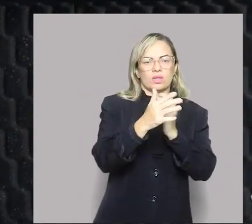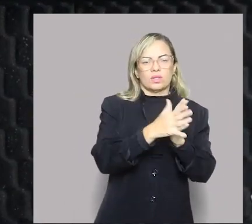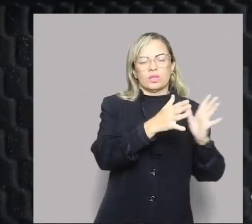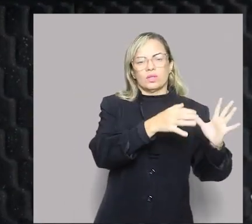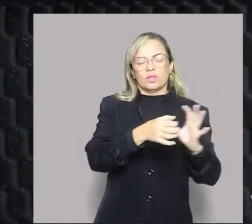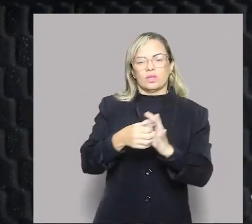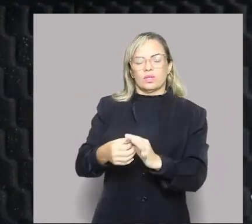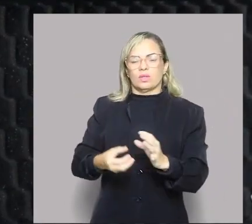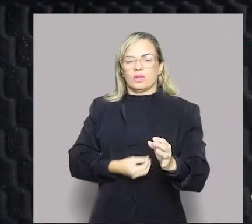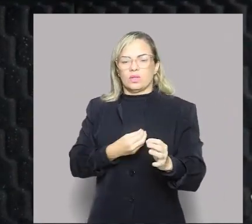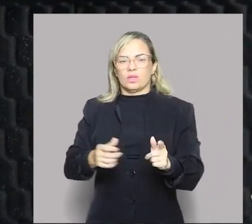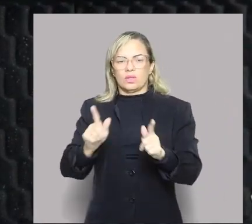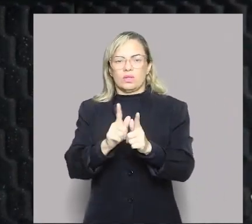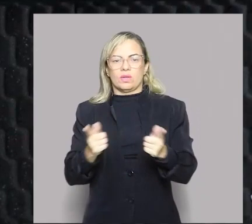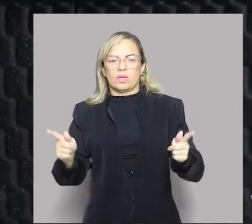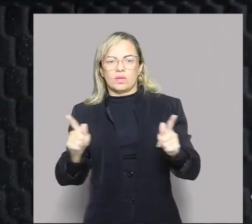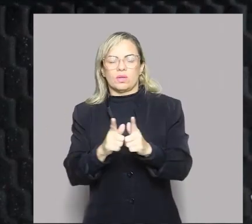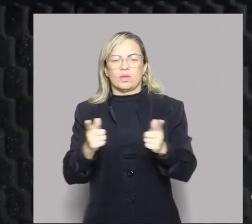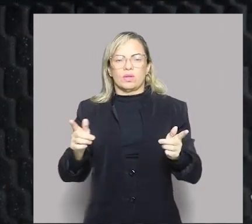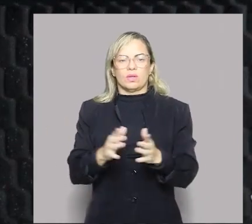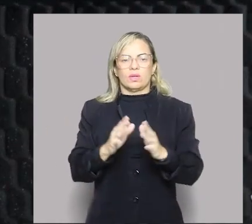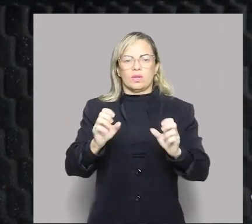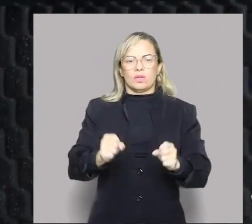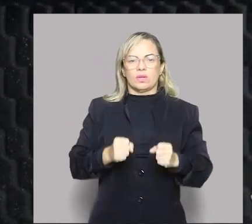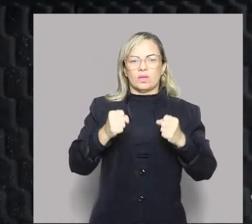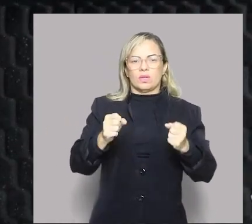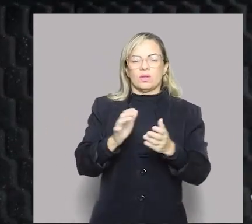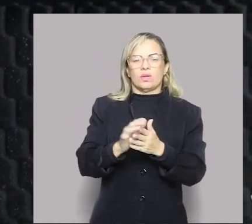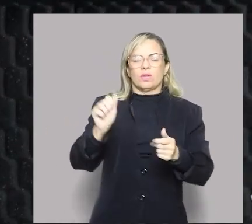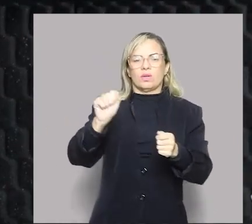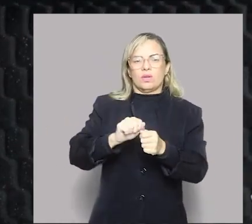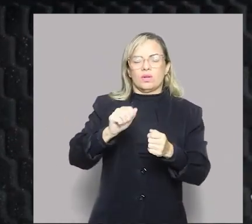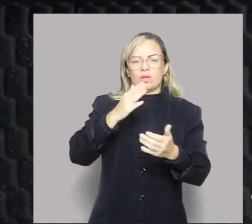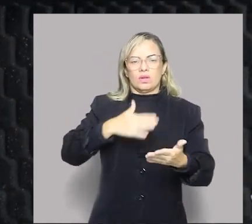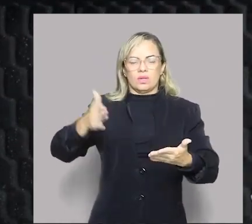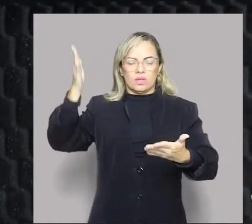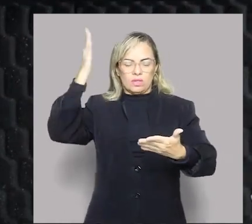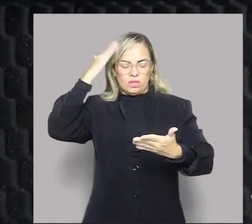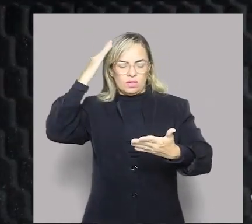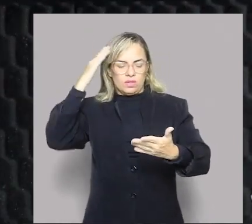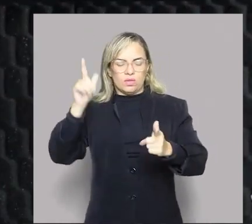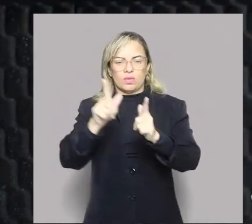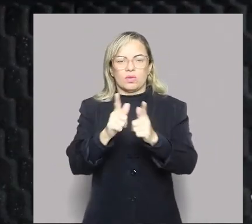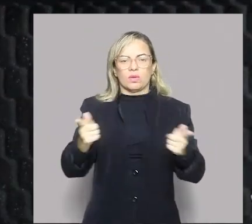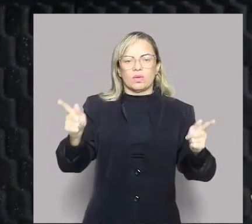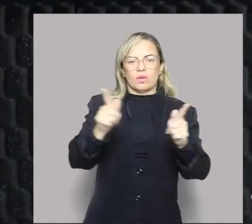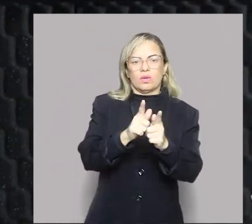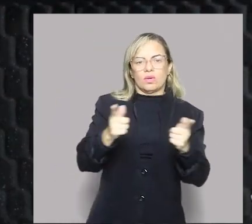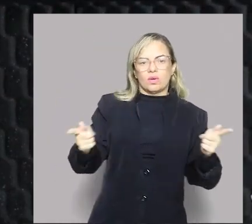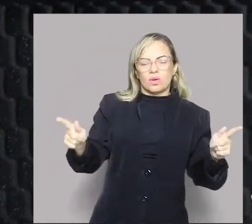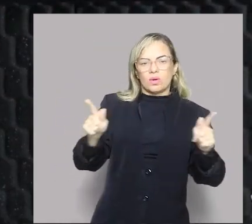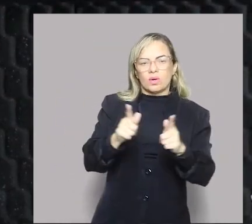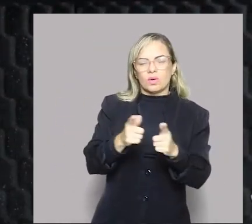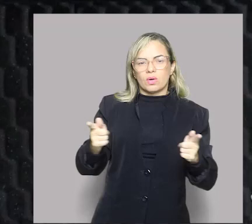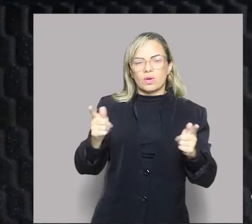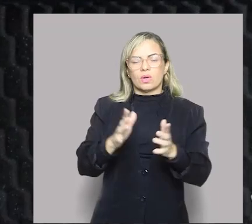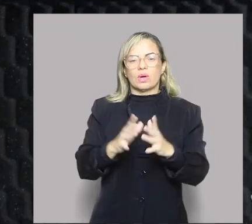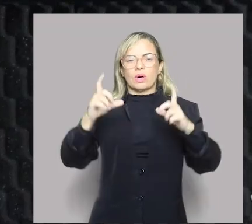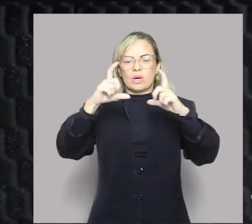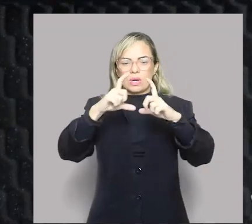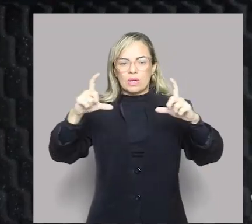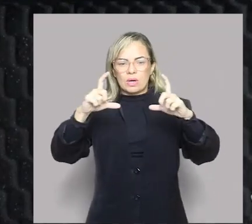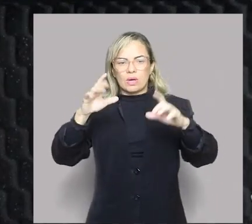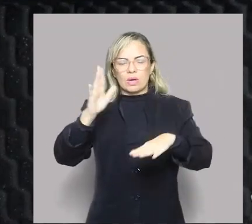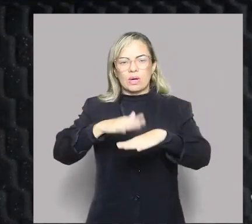uma música para referenciar, você pode fazer a interpretação da música, a interpretação do trecho, que é